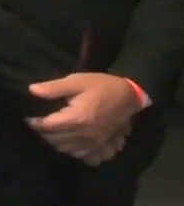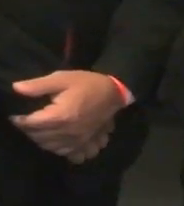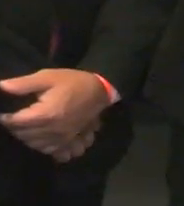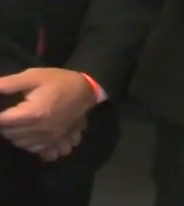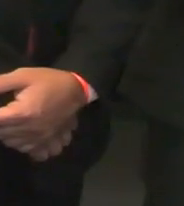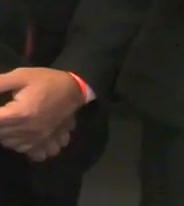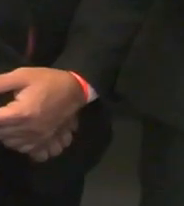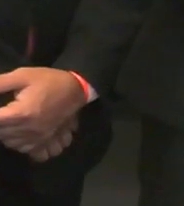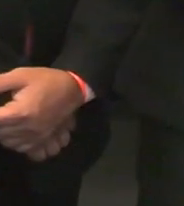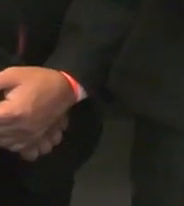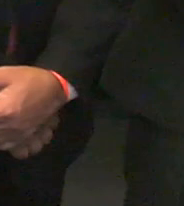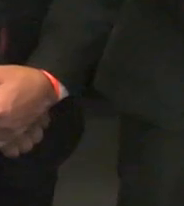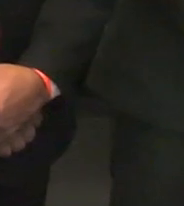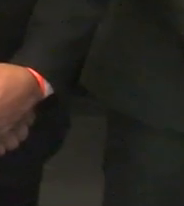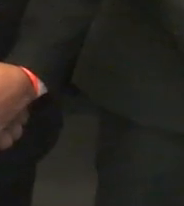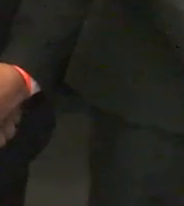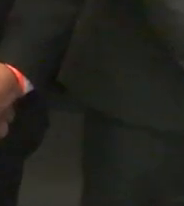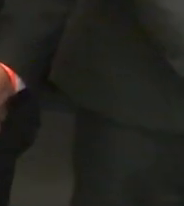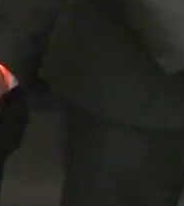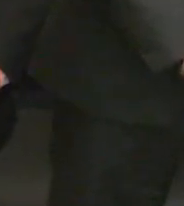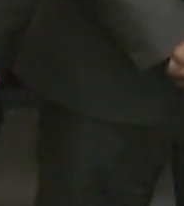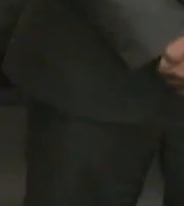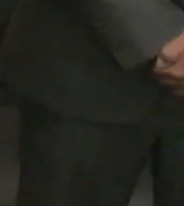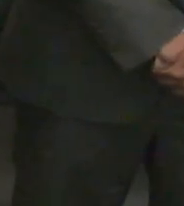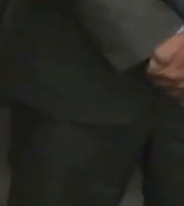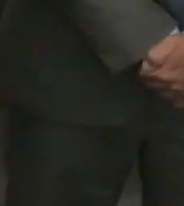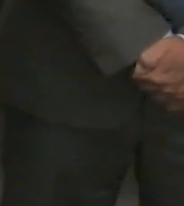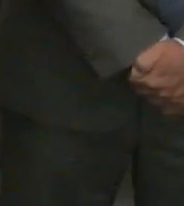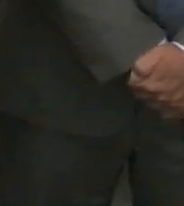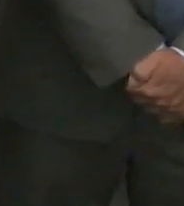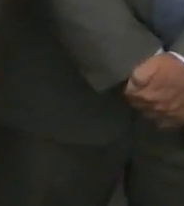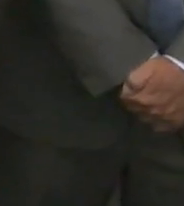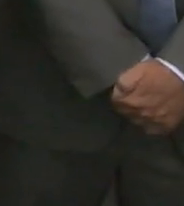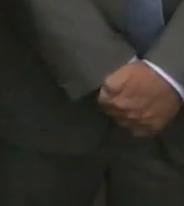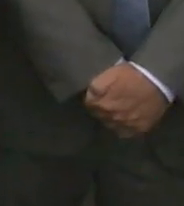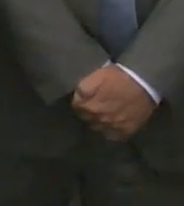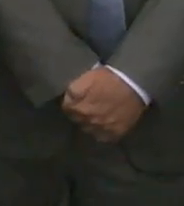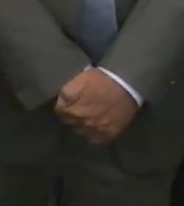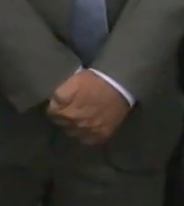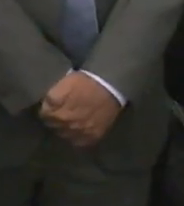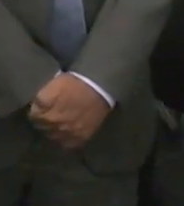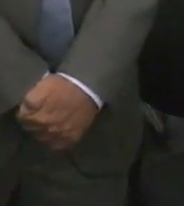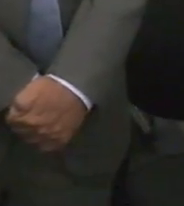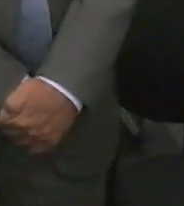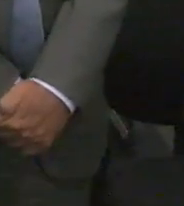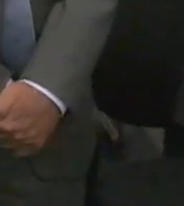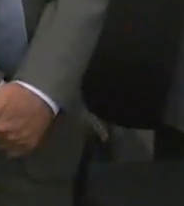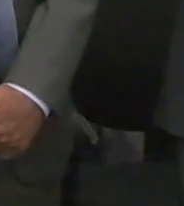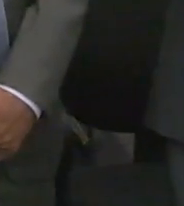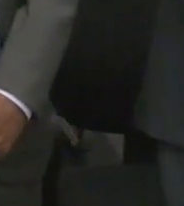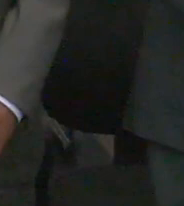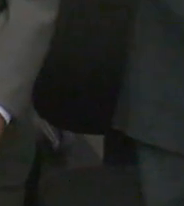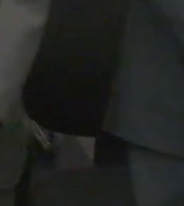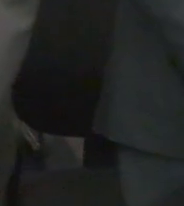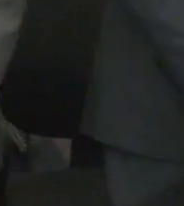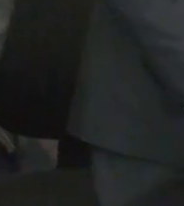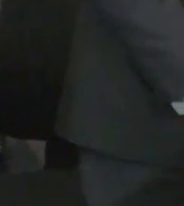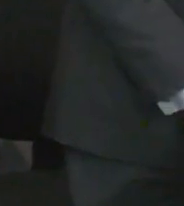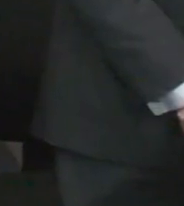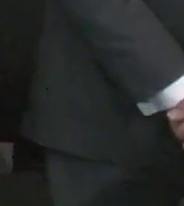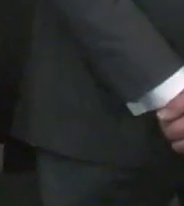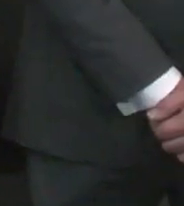as obras e forão da América iluminava o sol do novo mundo do que a